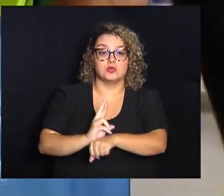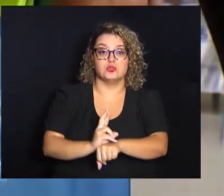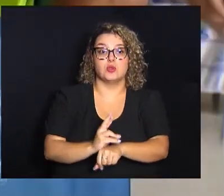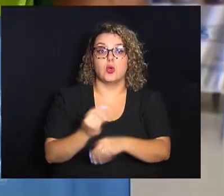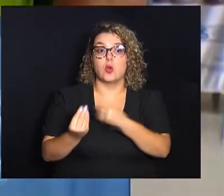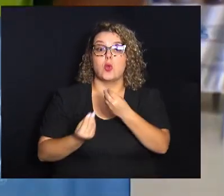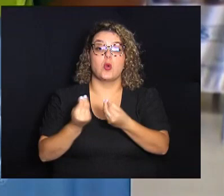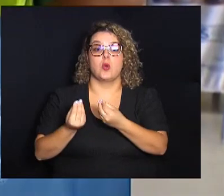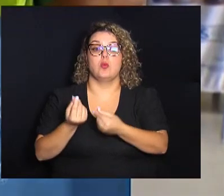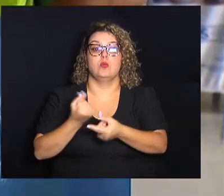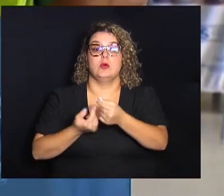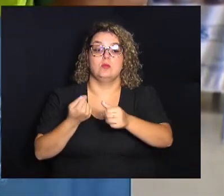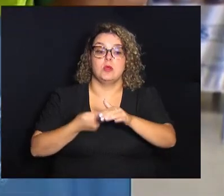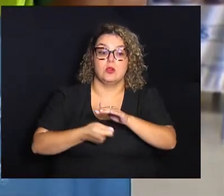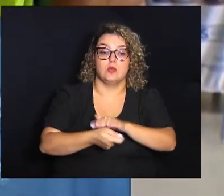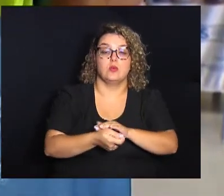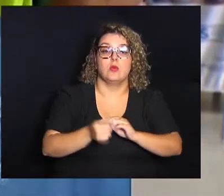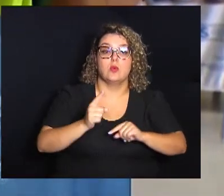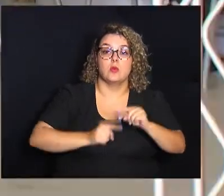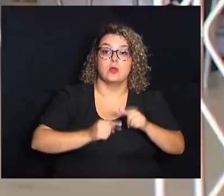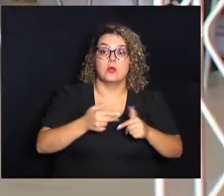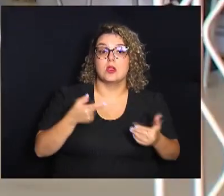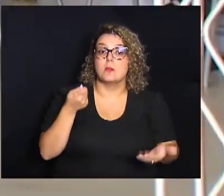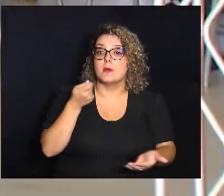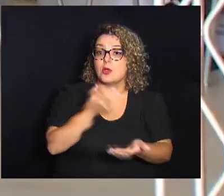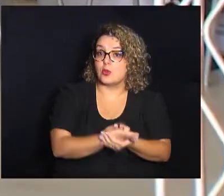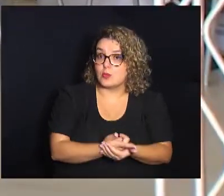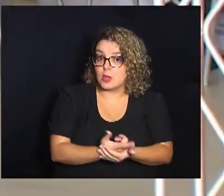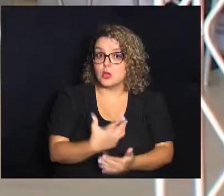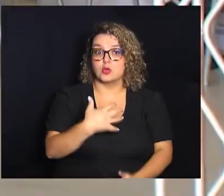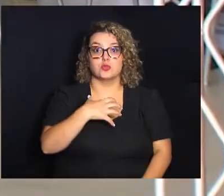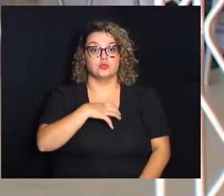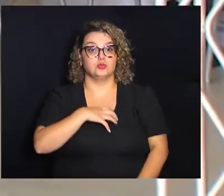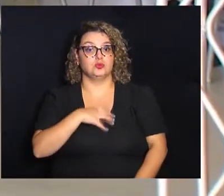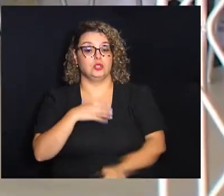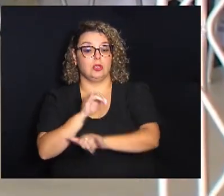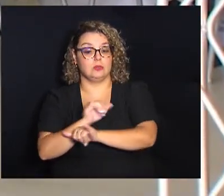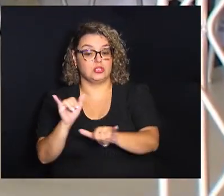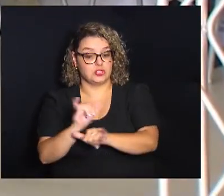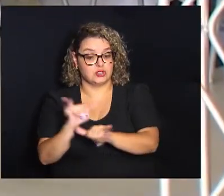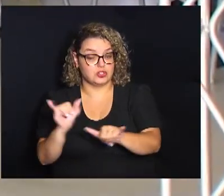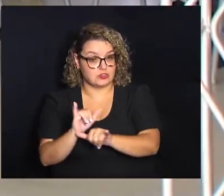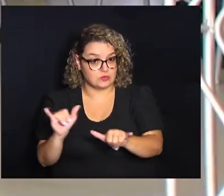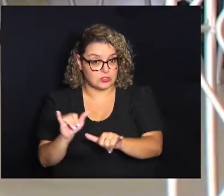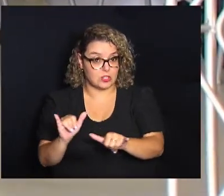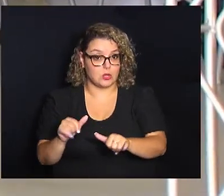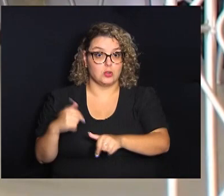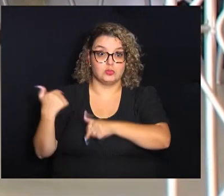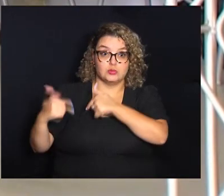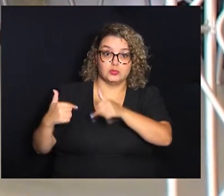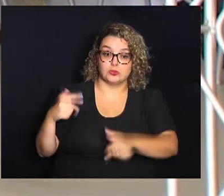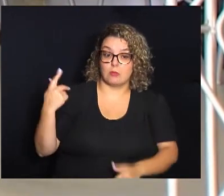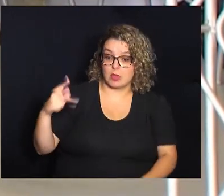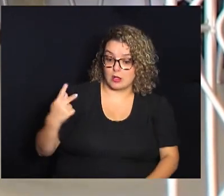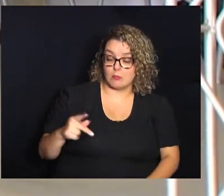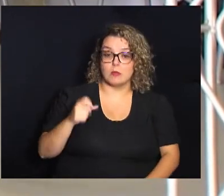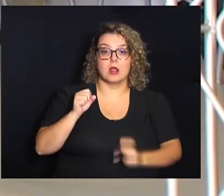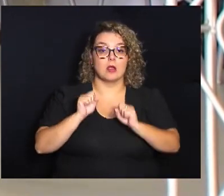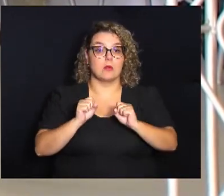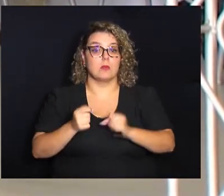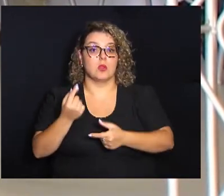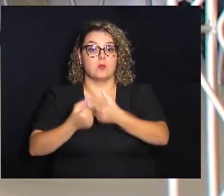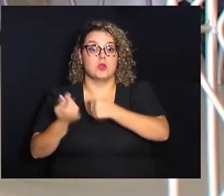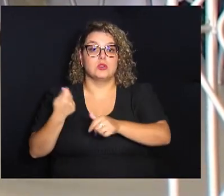investir, né, o equipamento que ele tem que comprar, a maneira dele divulgar o trabalho dele, para que ele possa investir